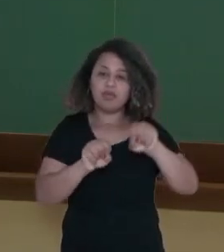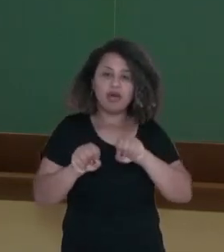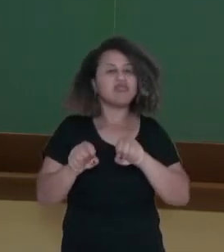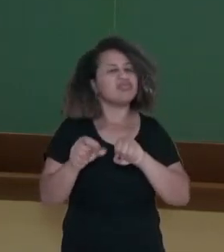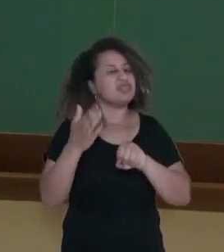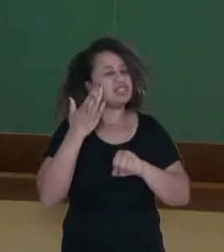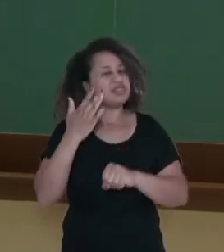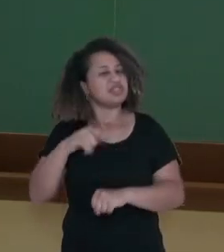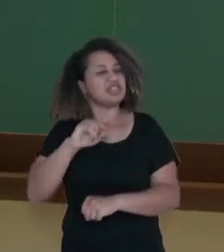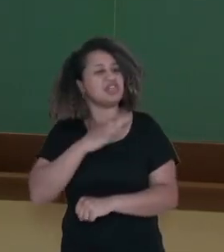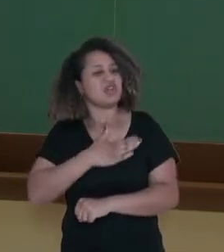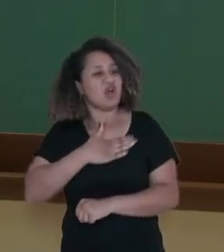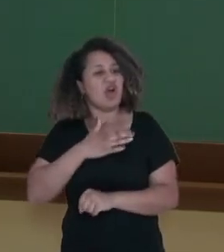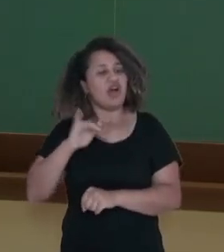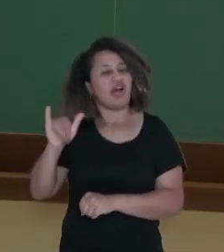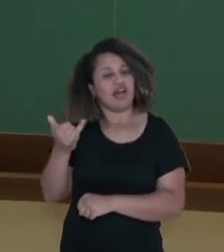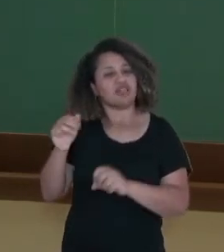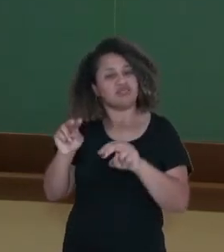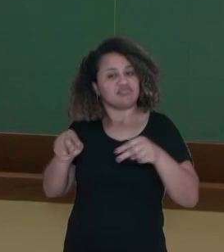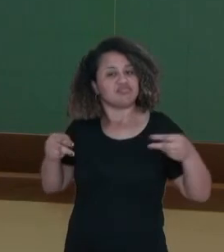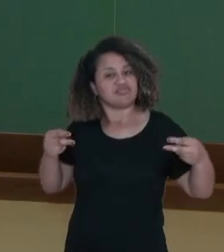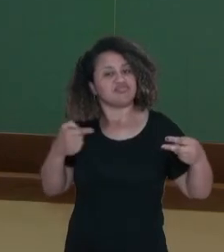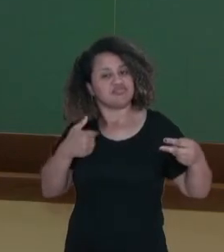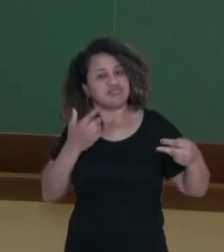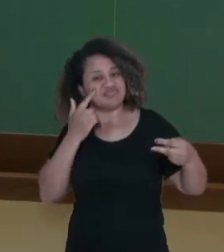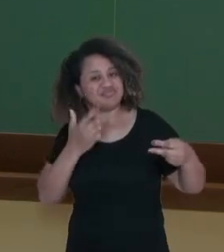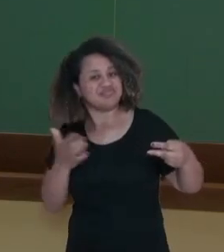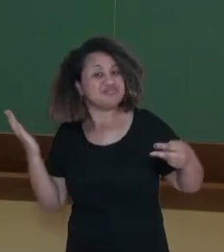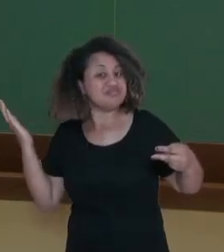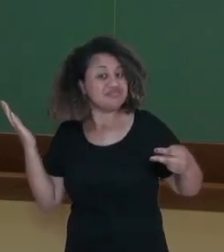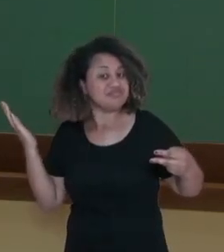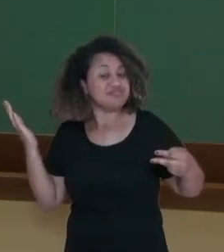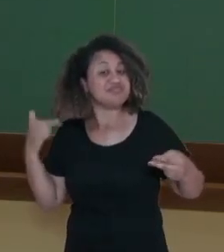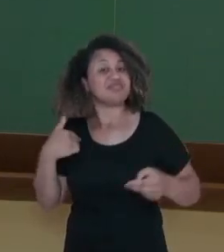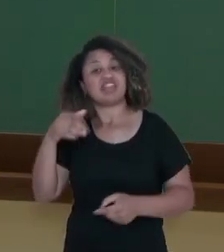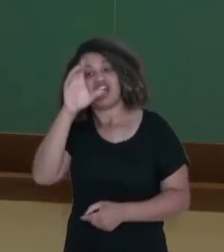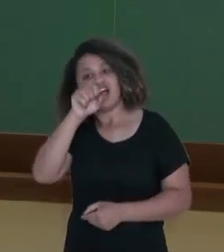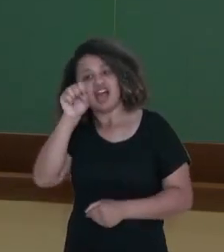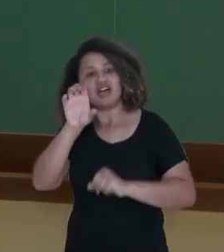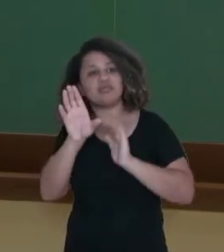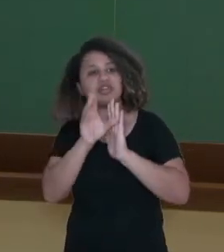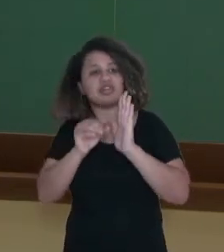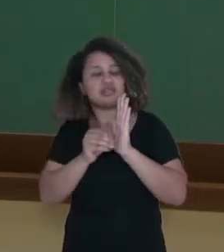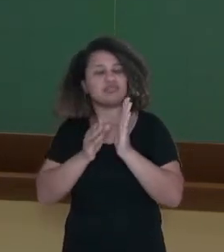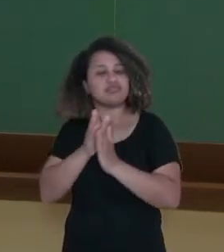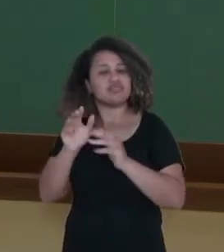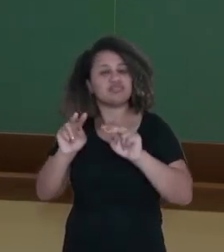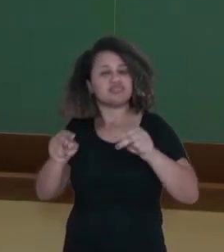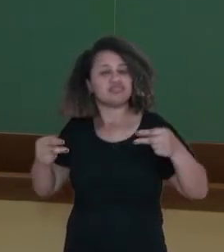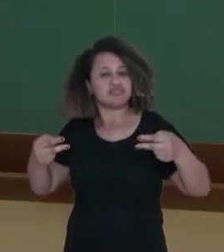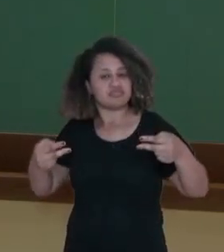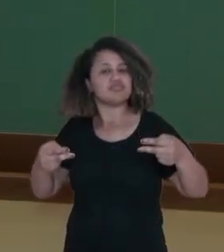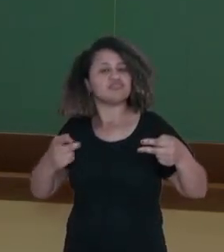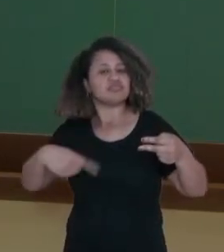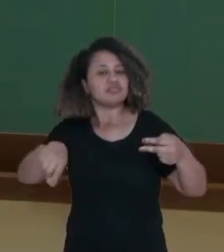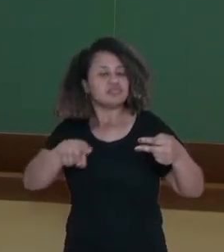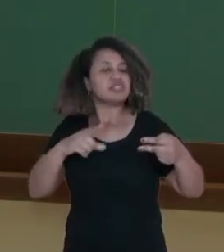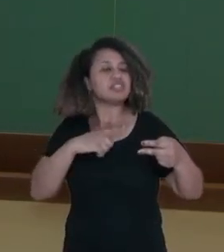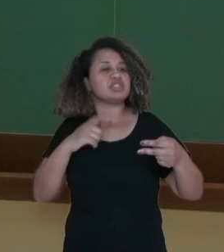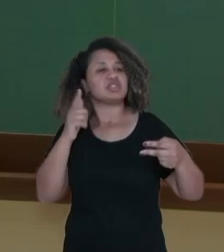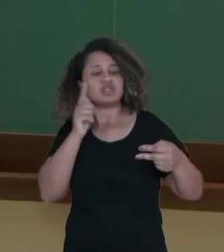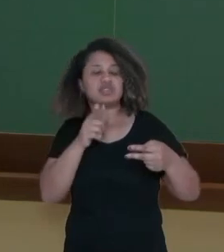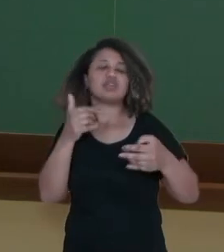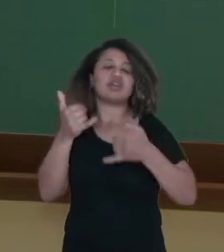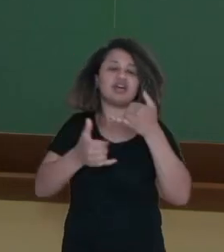gostam, aproveitem para aprender melhor o conteúdo e acessem esse link aqui, que vocês vão jogar e vão